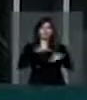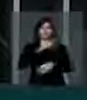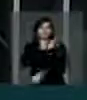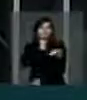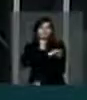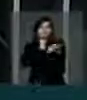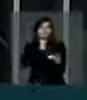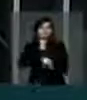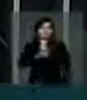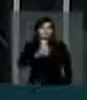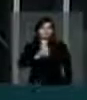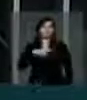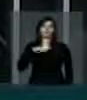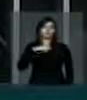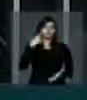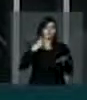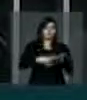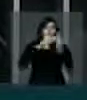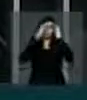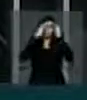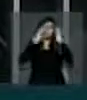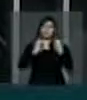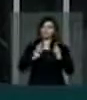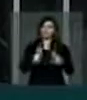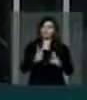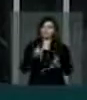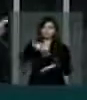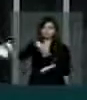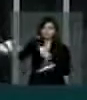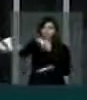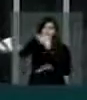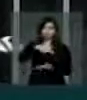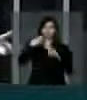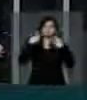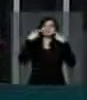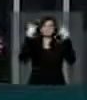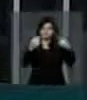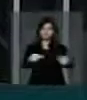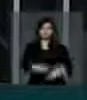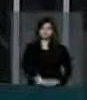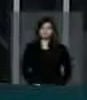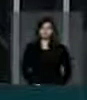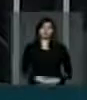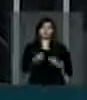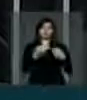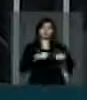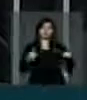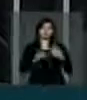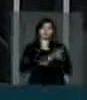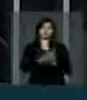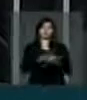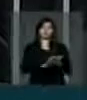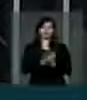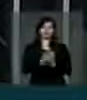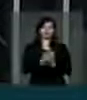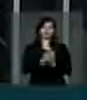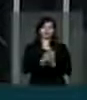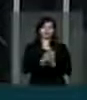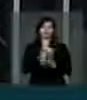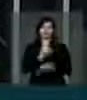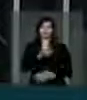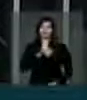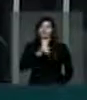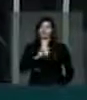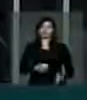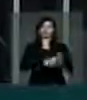carioca, com o povo do Rio de Janeiro, basta que ele venha à tribuna e denuncie. Não precisa, portanto, ser acionado